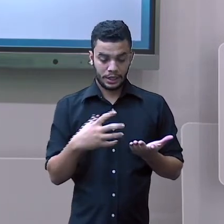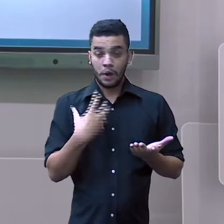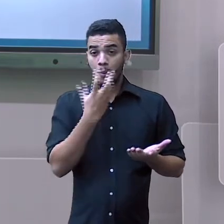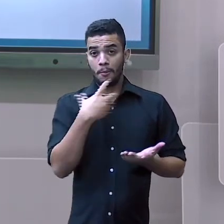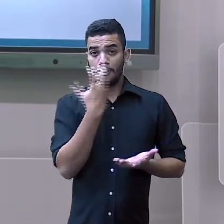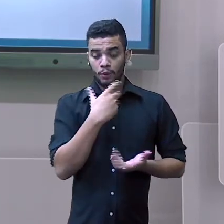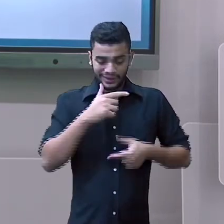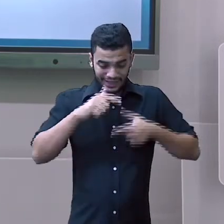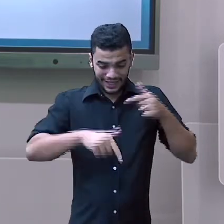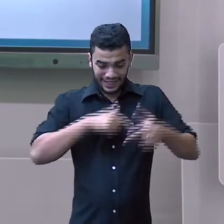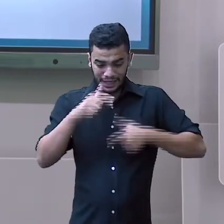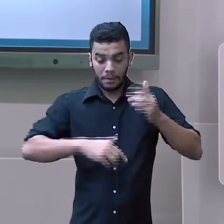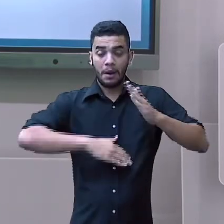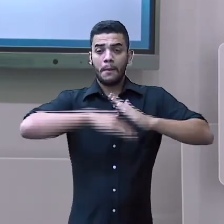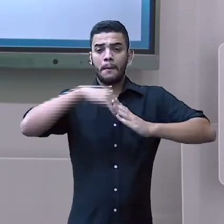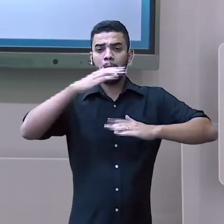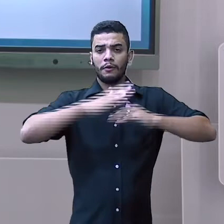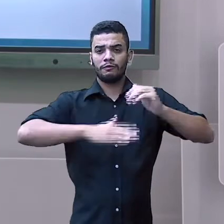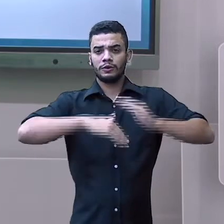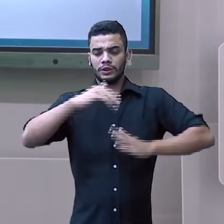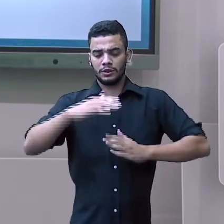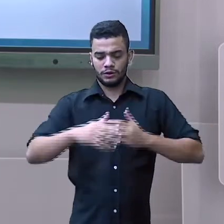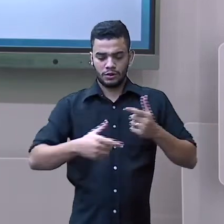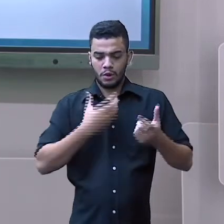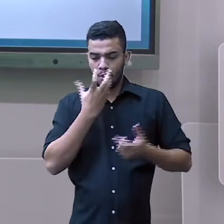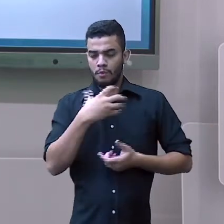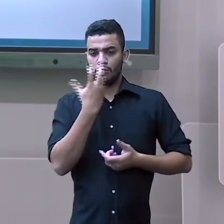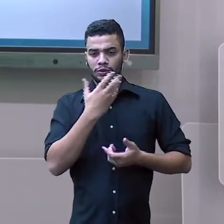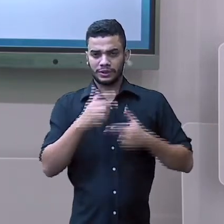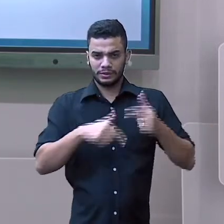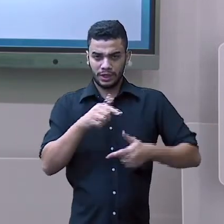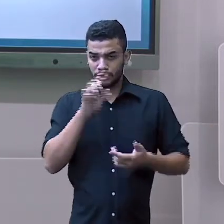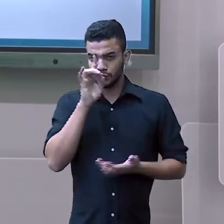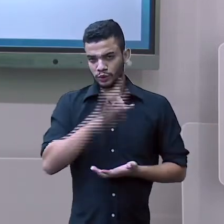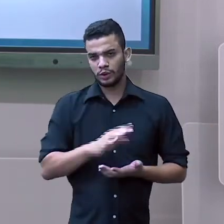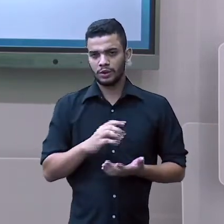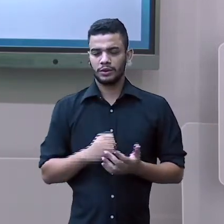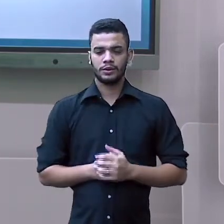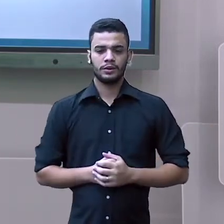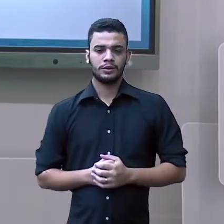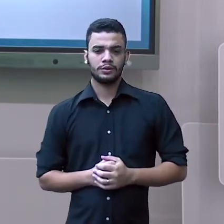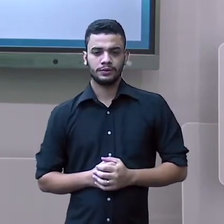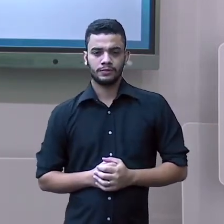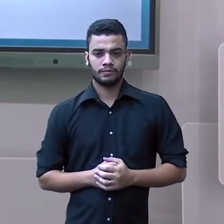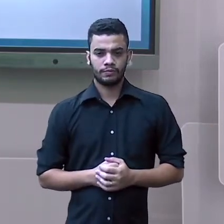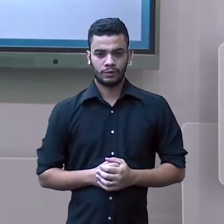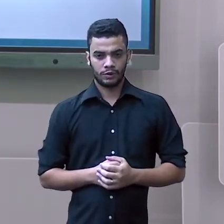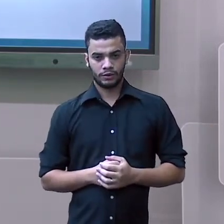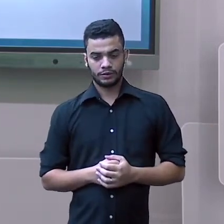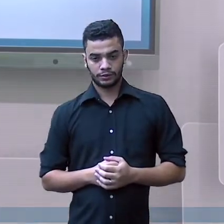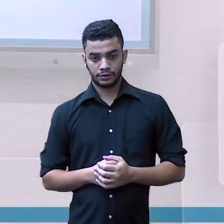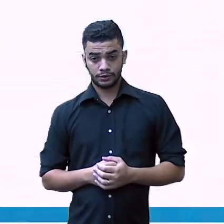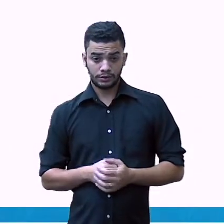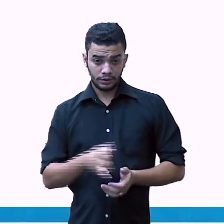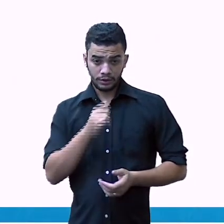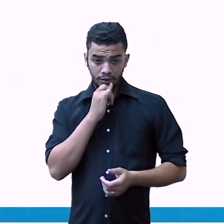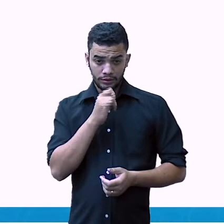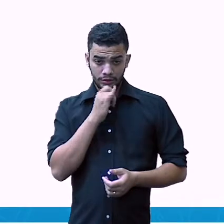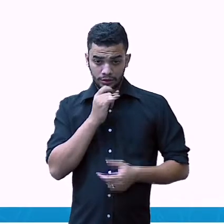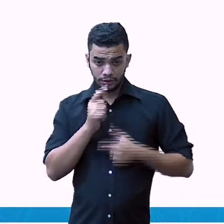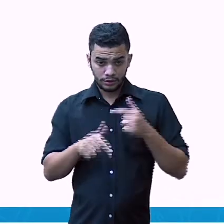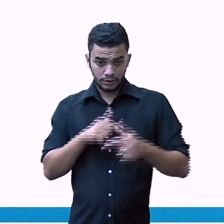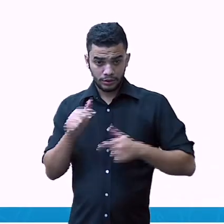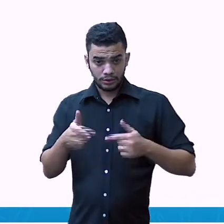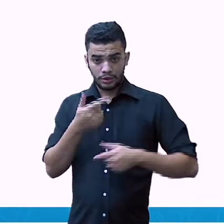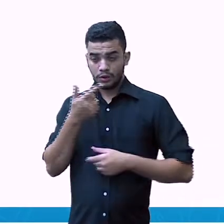como profissional como um freelancer. Exemplo que nós temos aqui é o home office, que tem sido